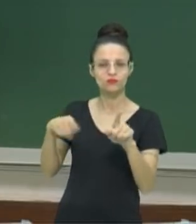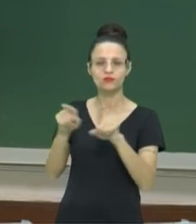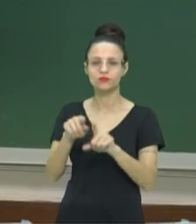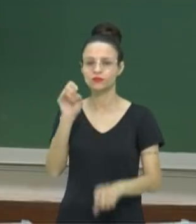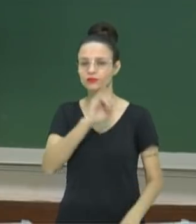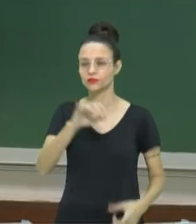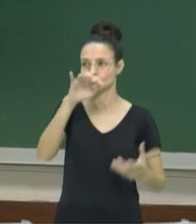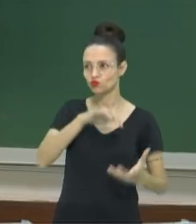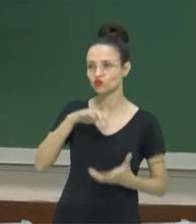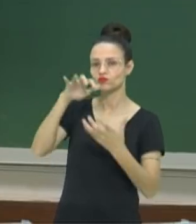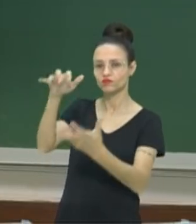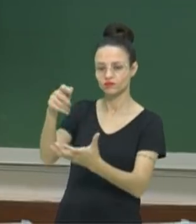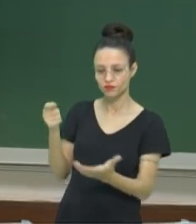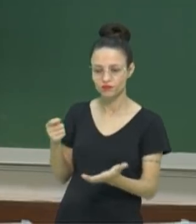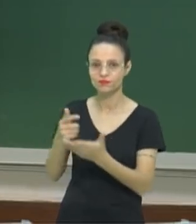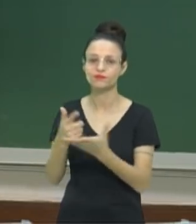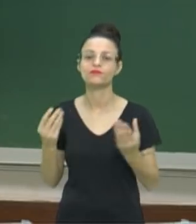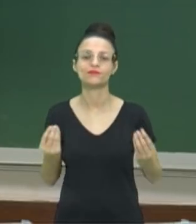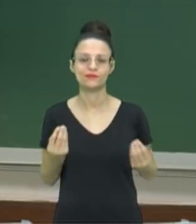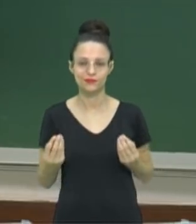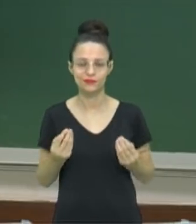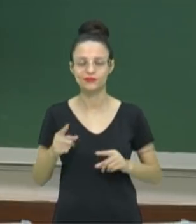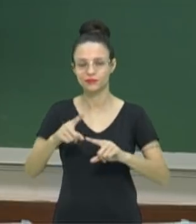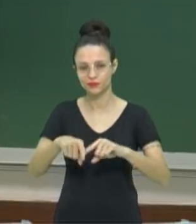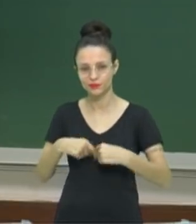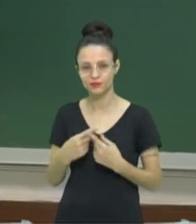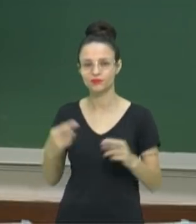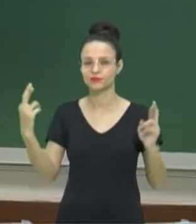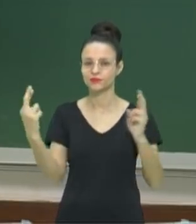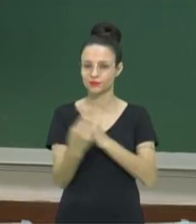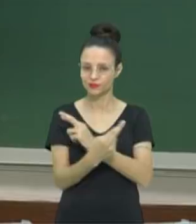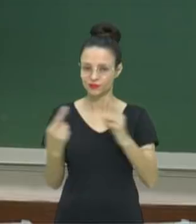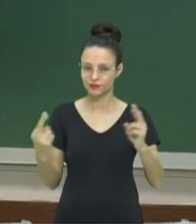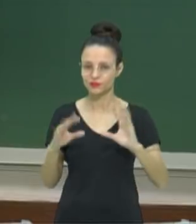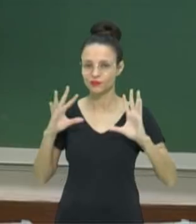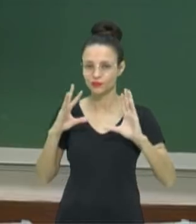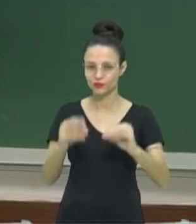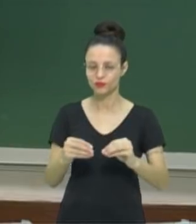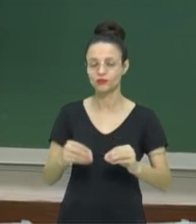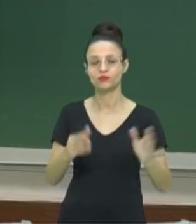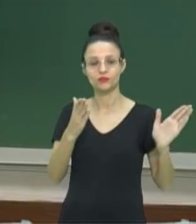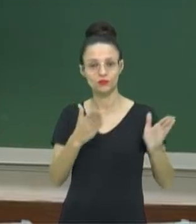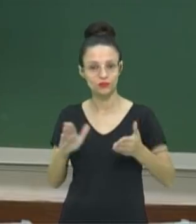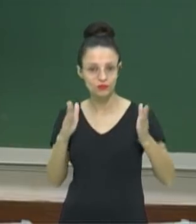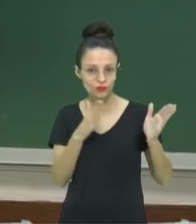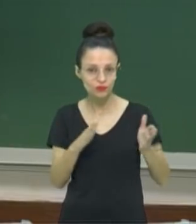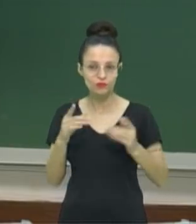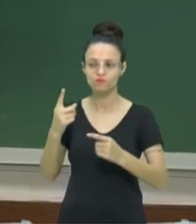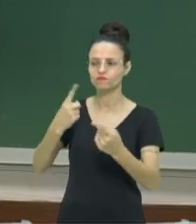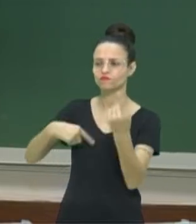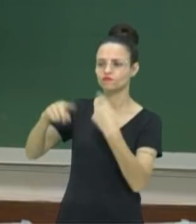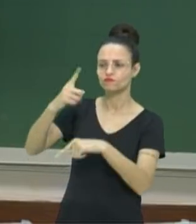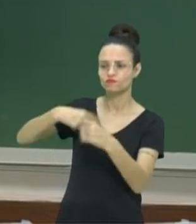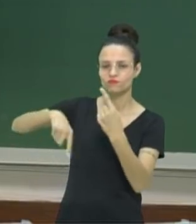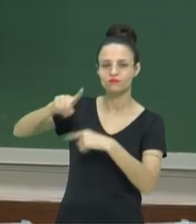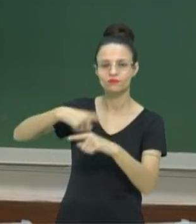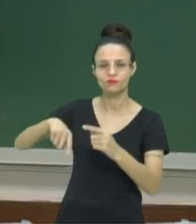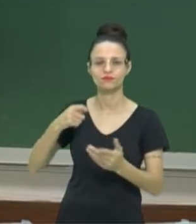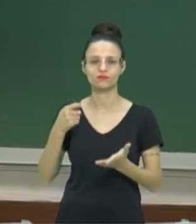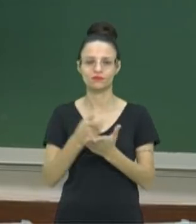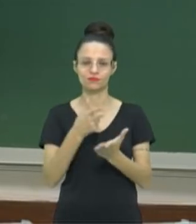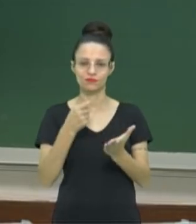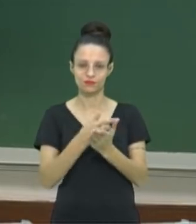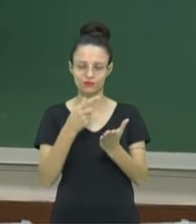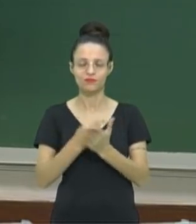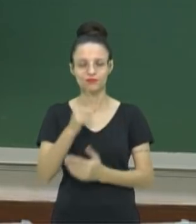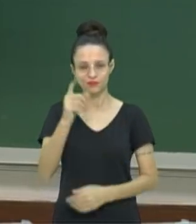não chegar para o consumidor. Então, por isso que a gente relaciona esses 3 itens. Produzir, circular,